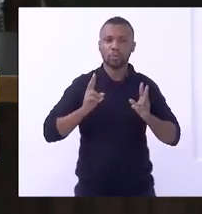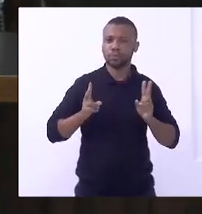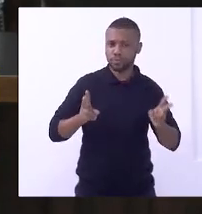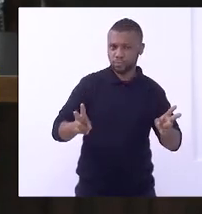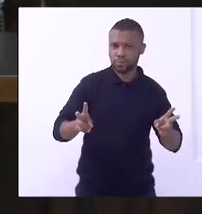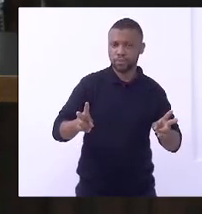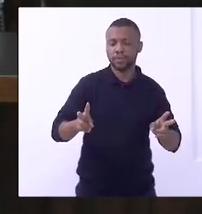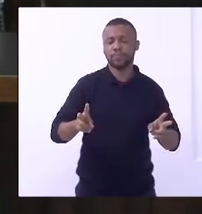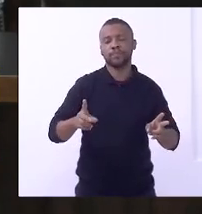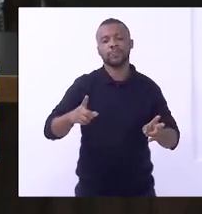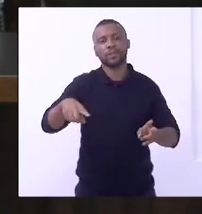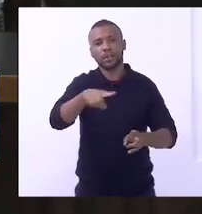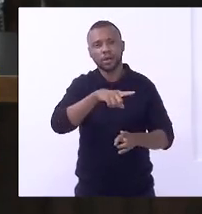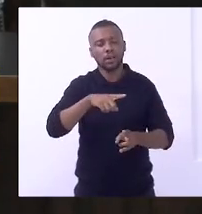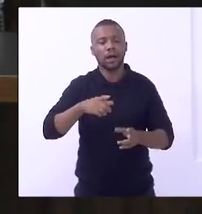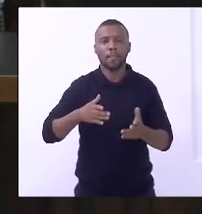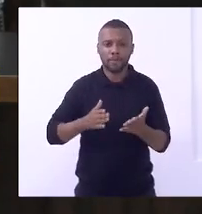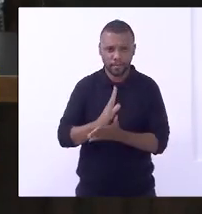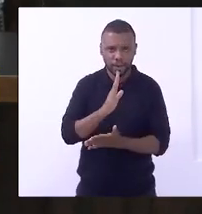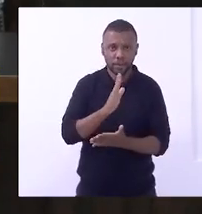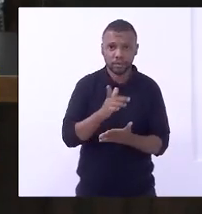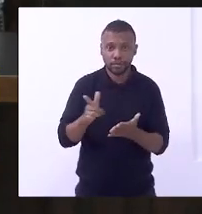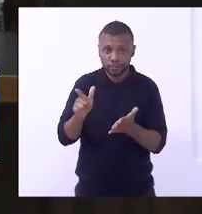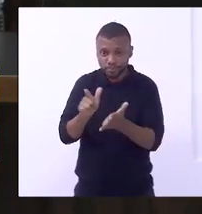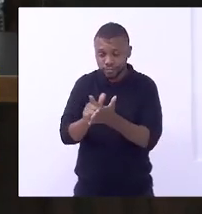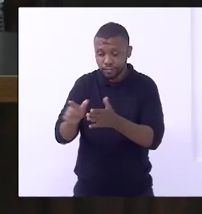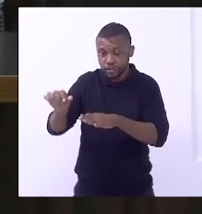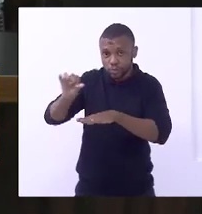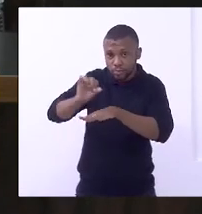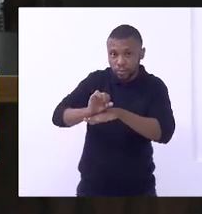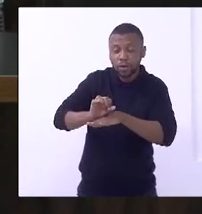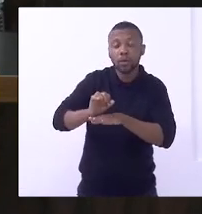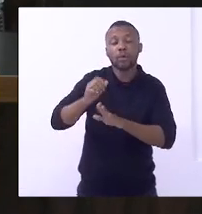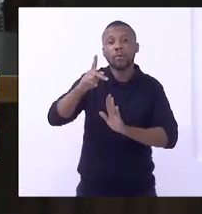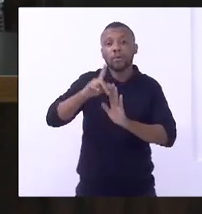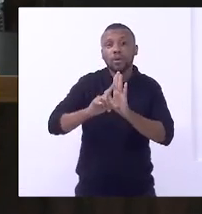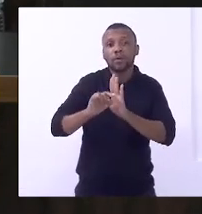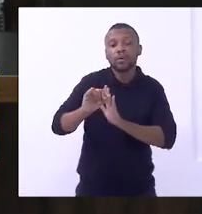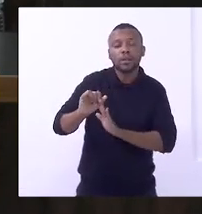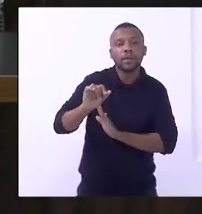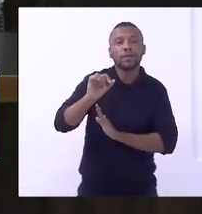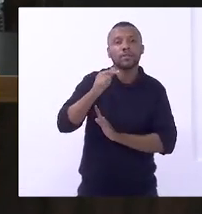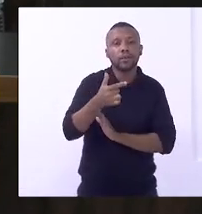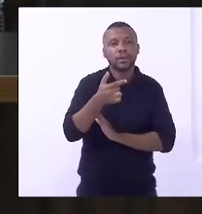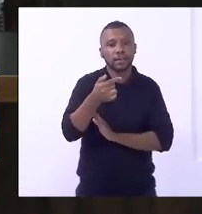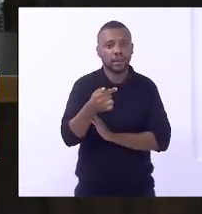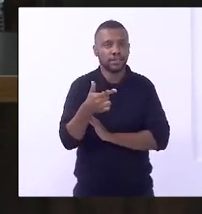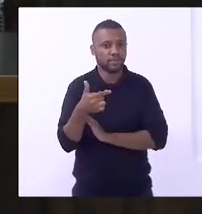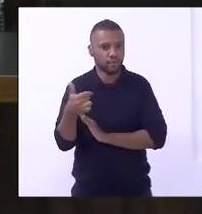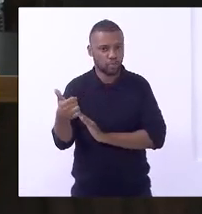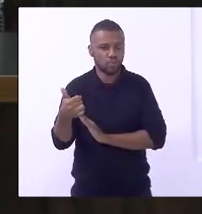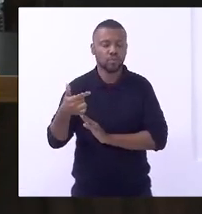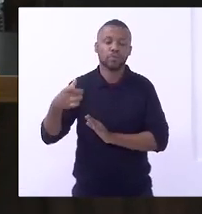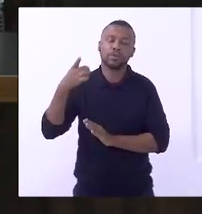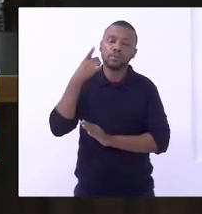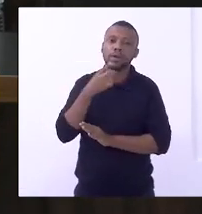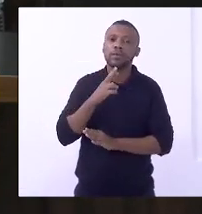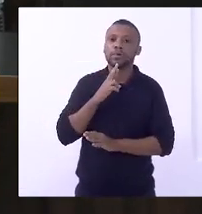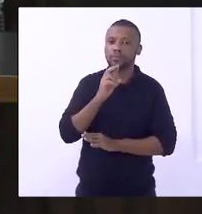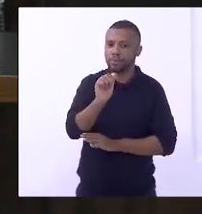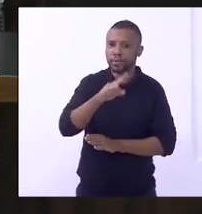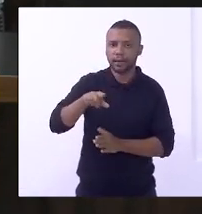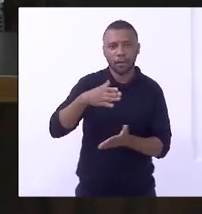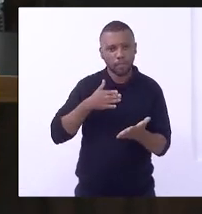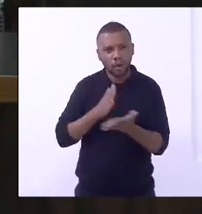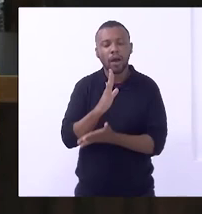Há sobre a mesa inclusão na ordem do dia do projeto 2721 de 2020, deputado Rodrigo Amorim. Senhores que aprovam,